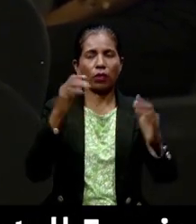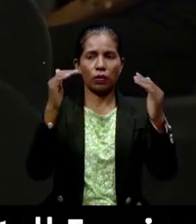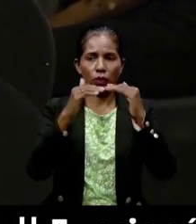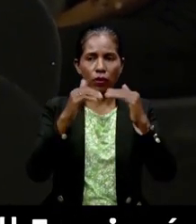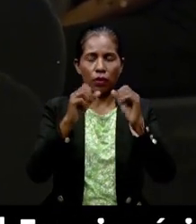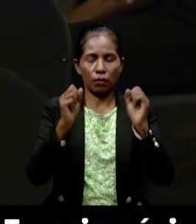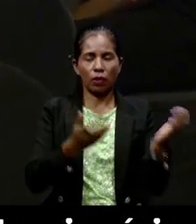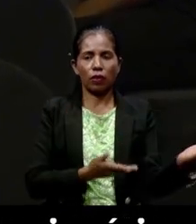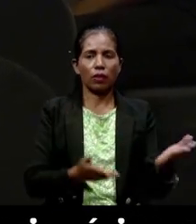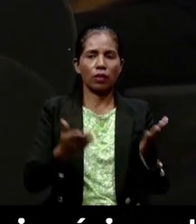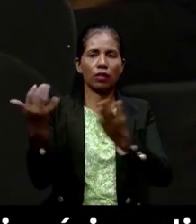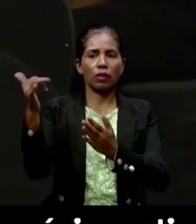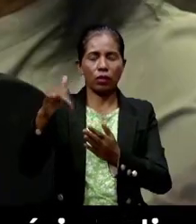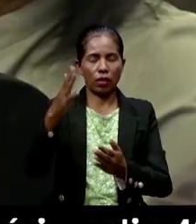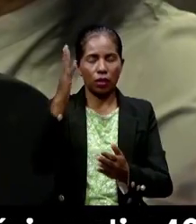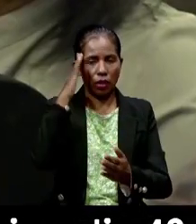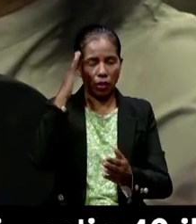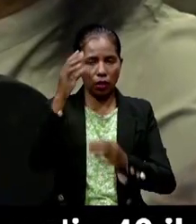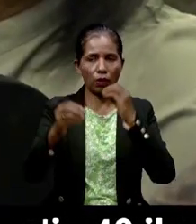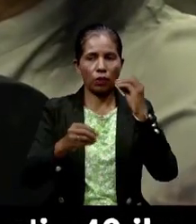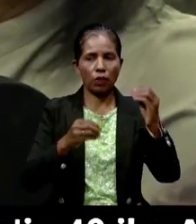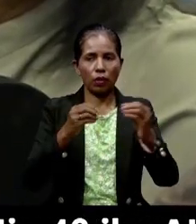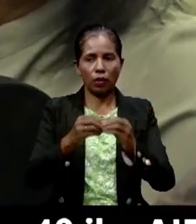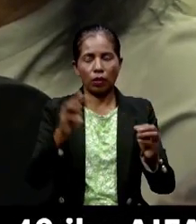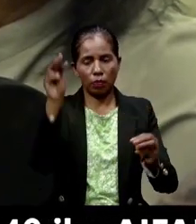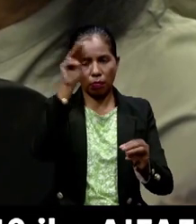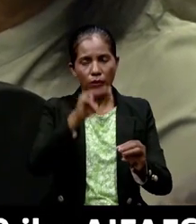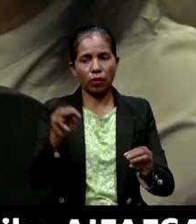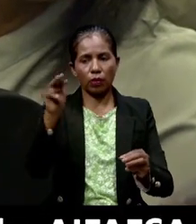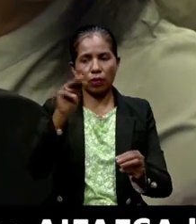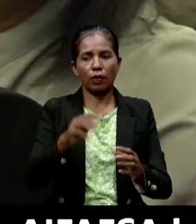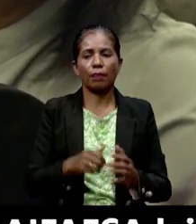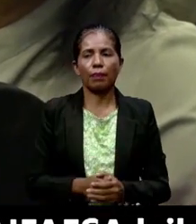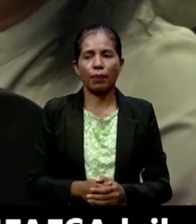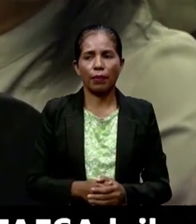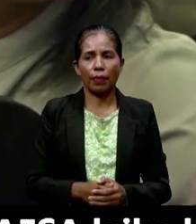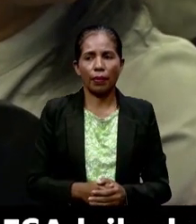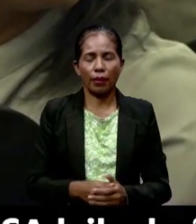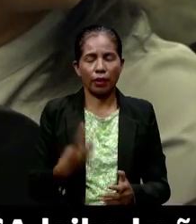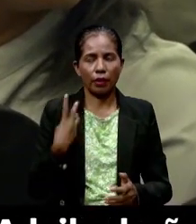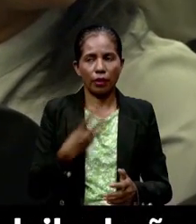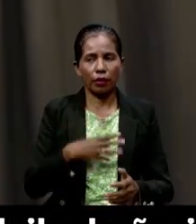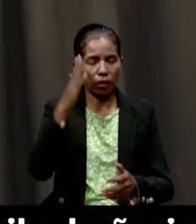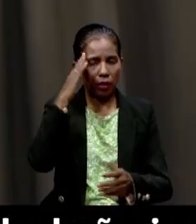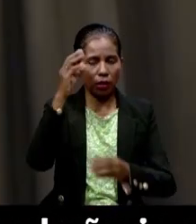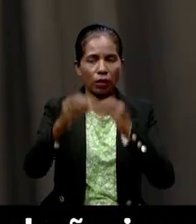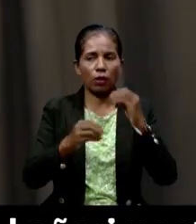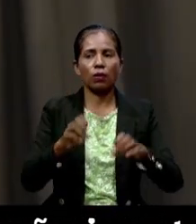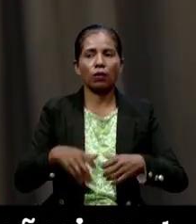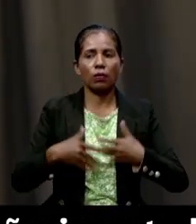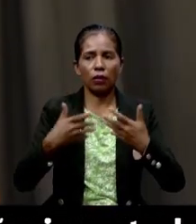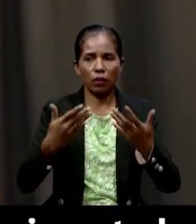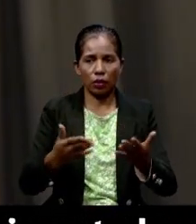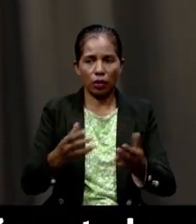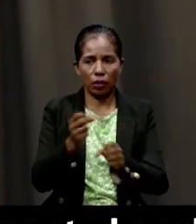bele leva liutan sirania capacidade konaba monitorização. Conhecimento, klian liutan, winsa bele at